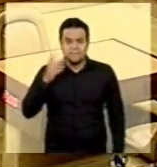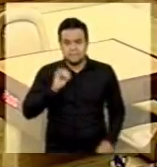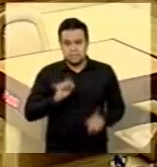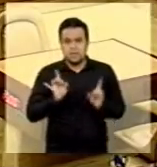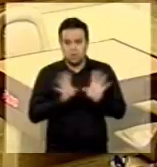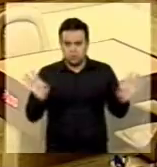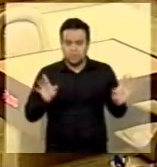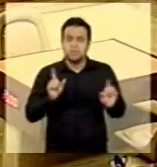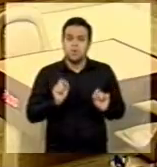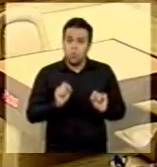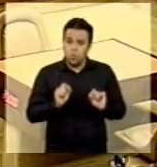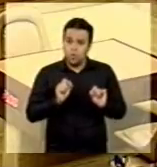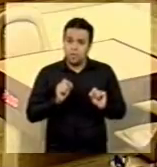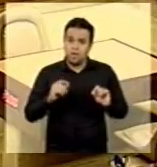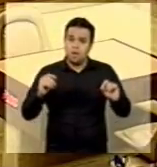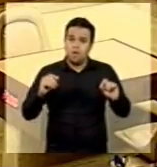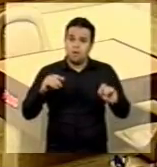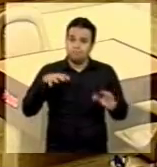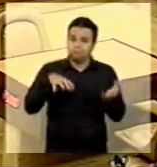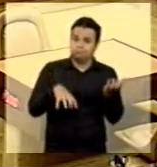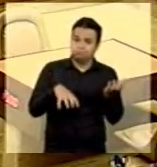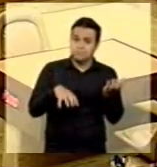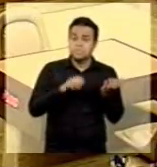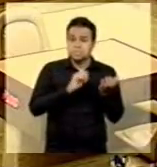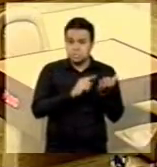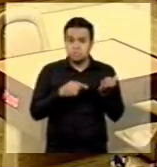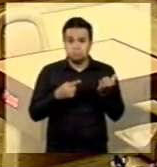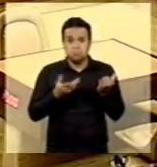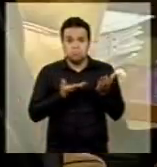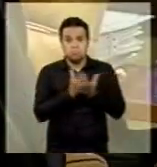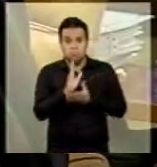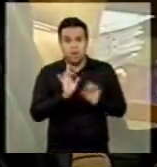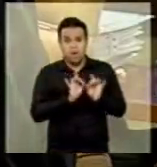sua respectiva casa legislativa.